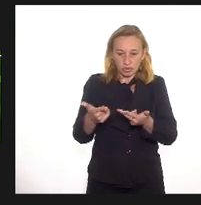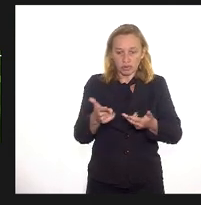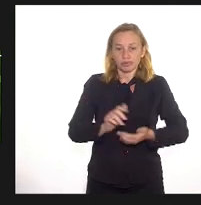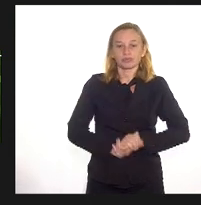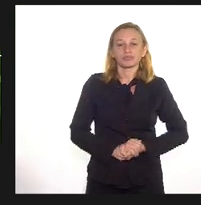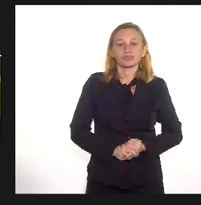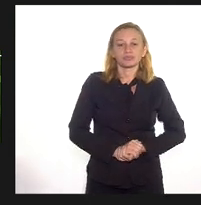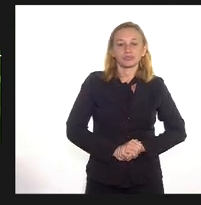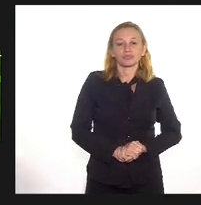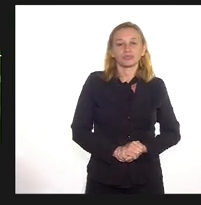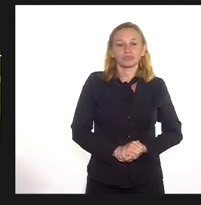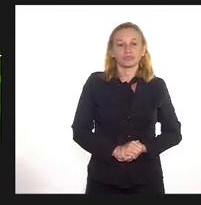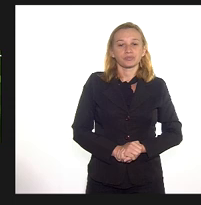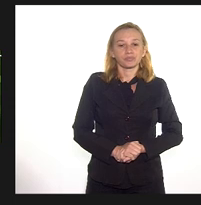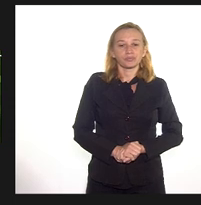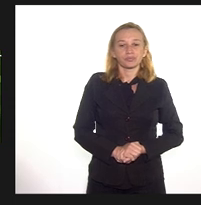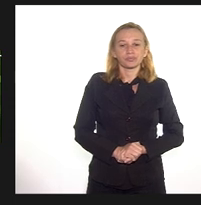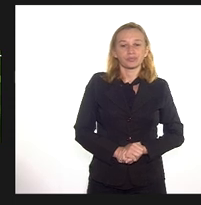titularidades.